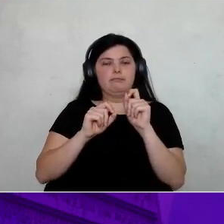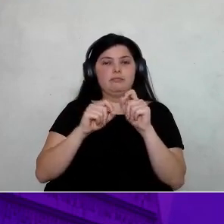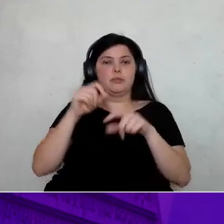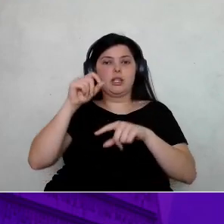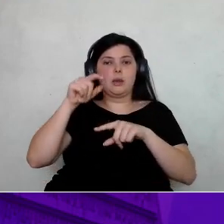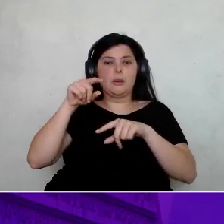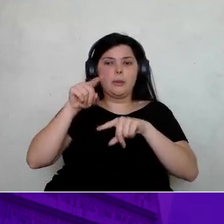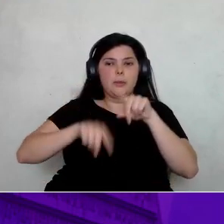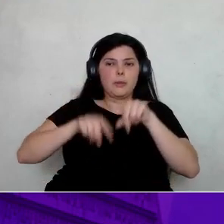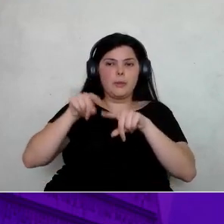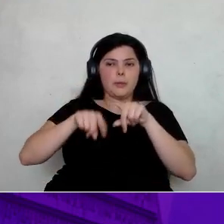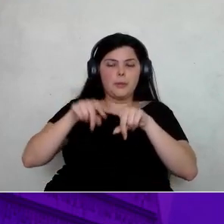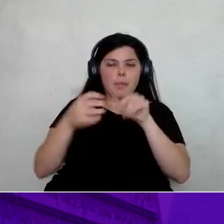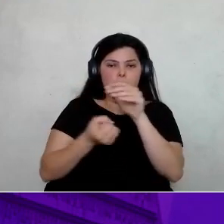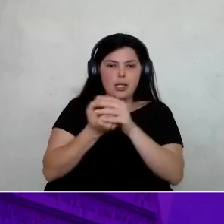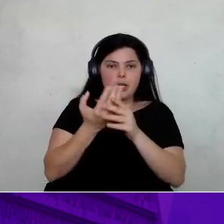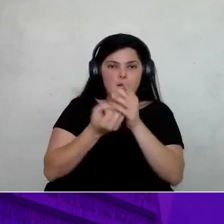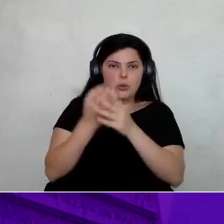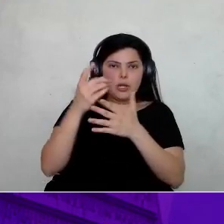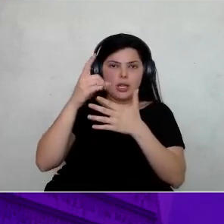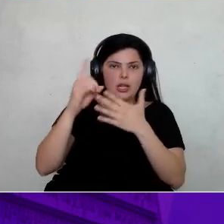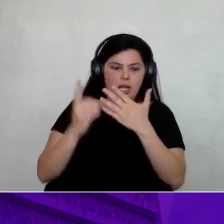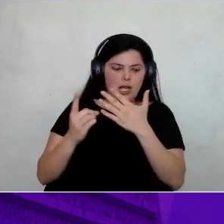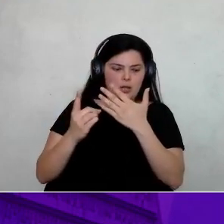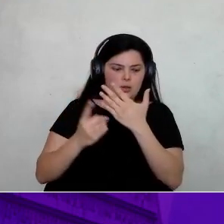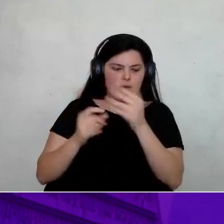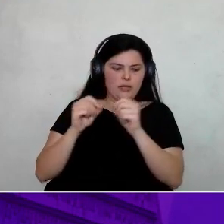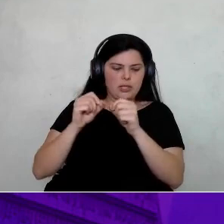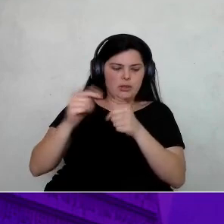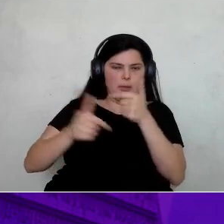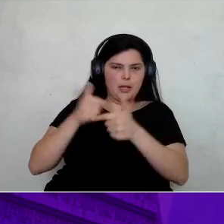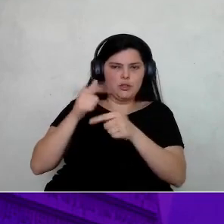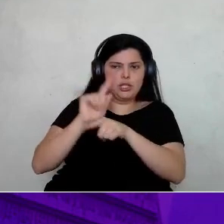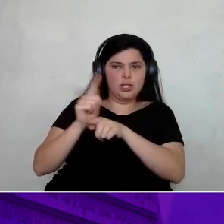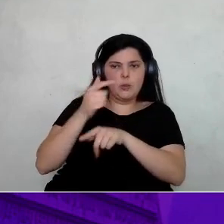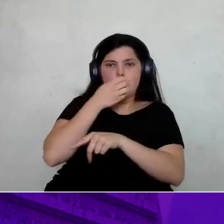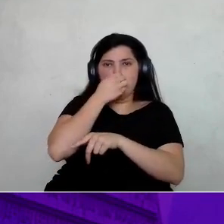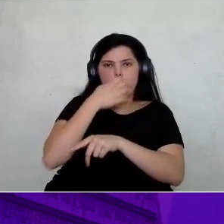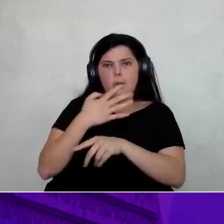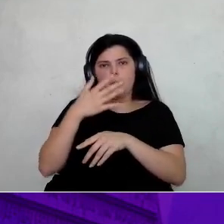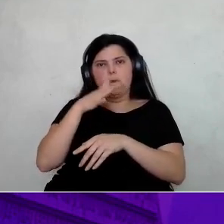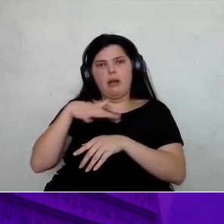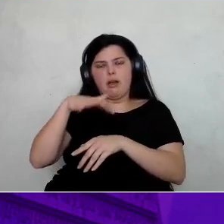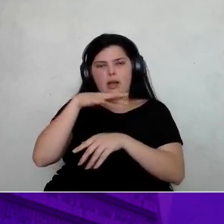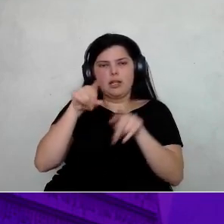daqueles dados fazendo ingestão, trabalhando ali da melhor forma, fazendo uma